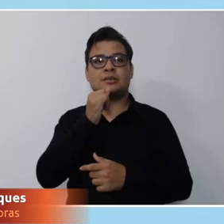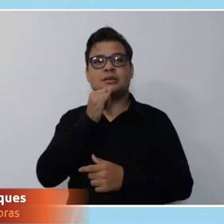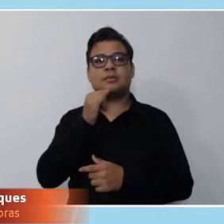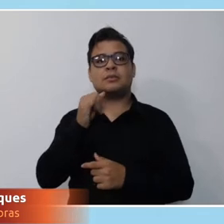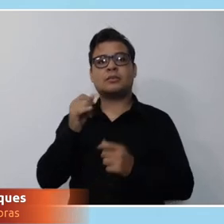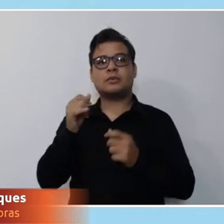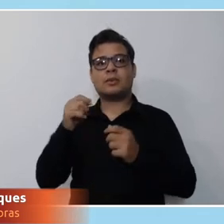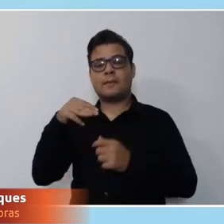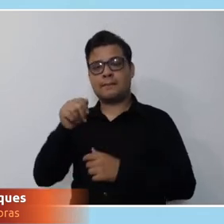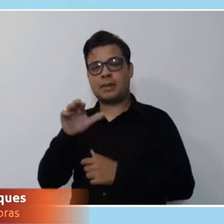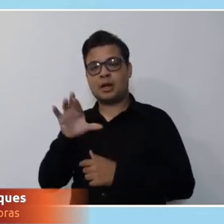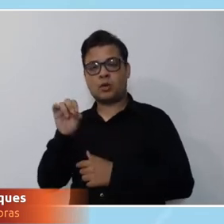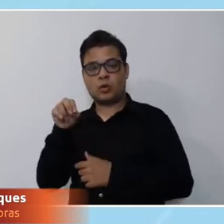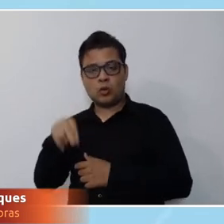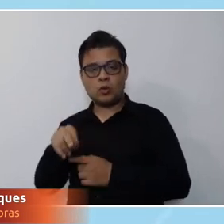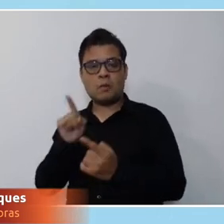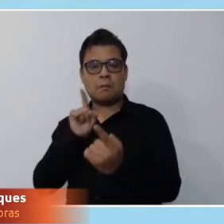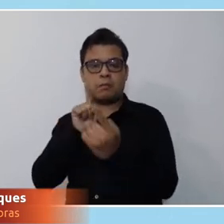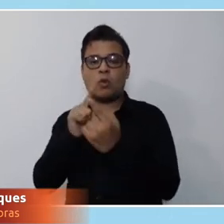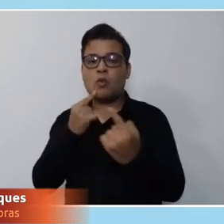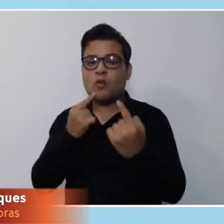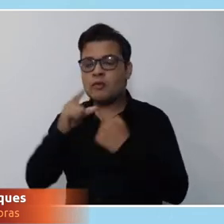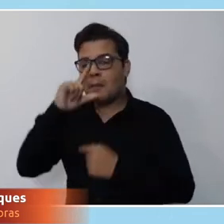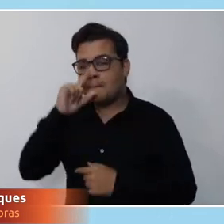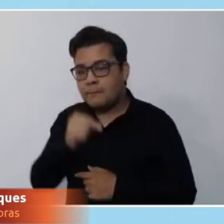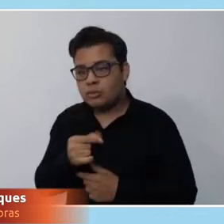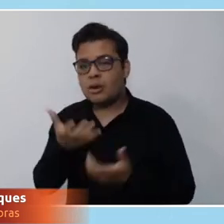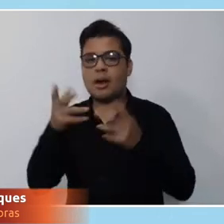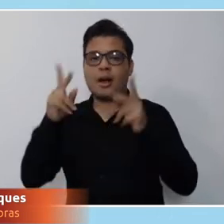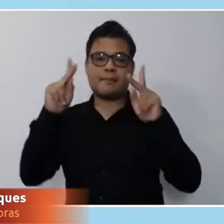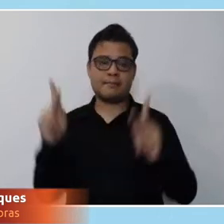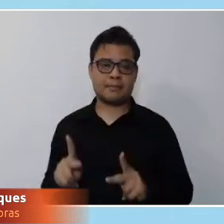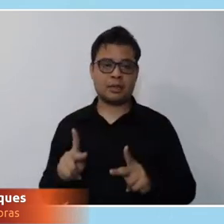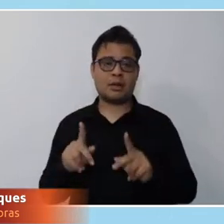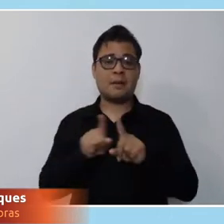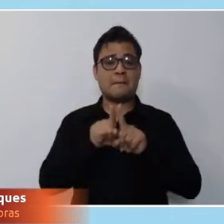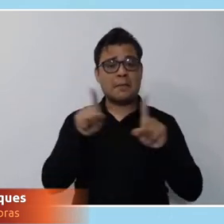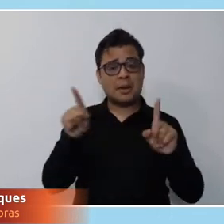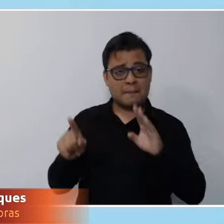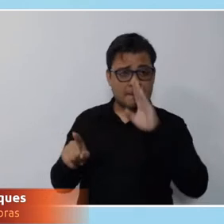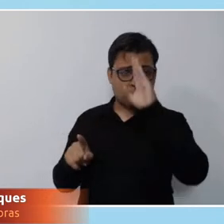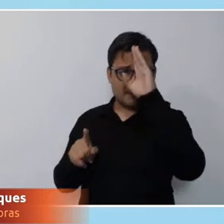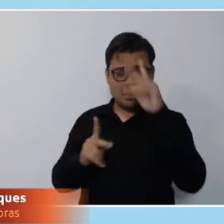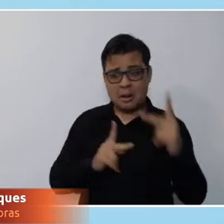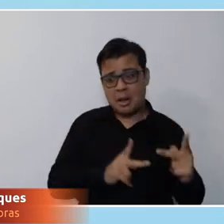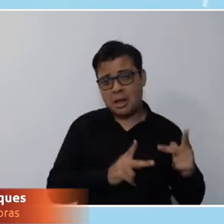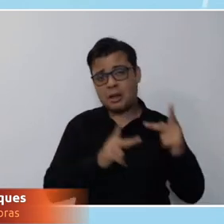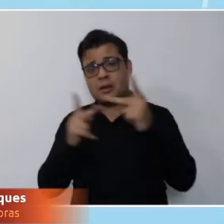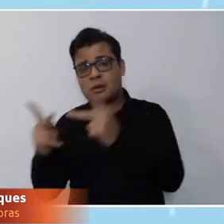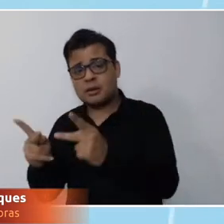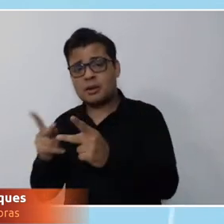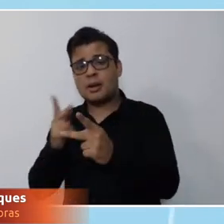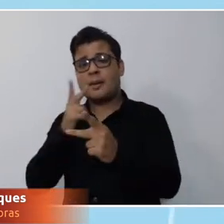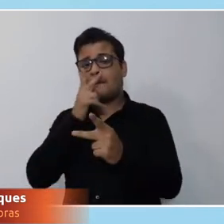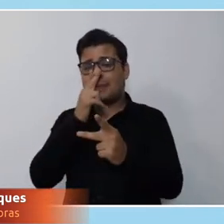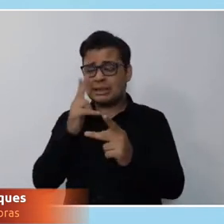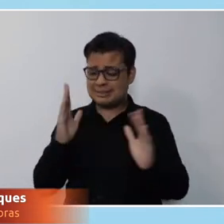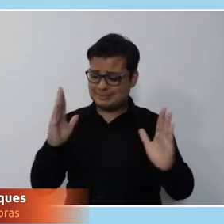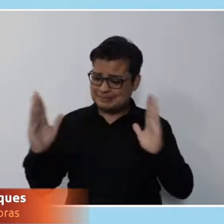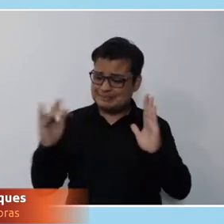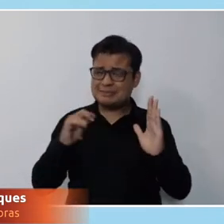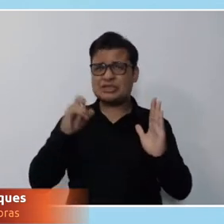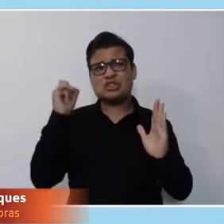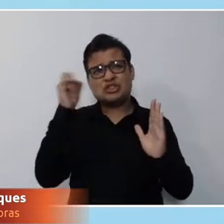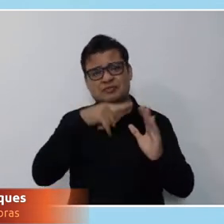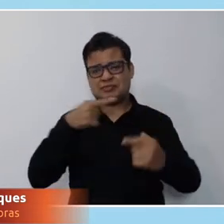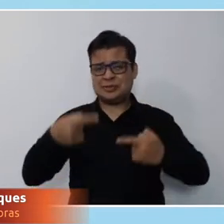com Putin. Mas a ida de Jair Bolsonaro à Rússia foi entendida um pouco como um momento polêmico, né? O que Jair